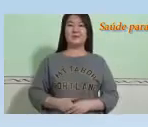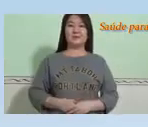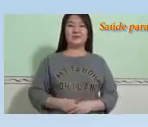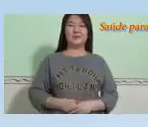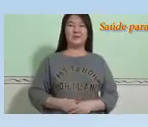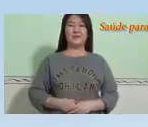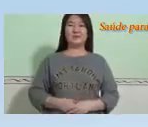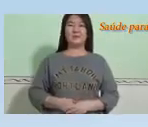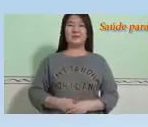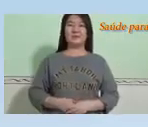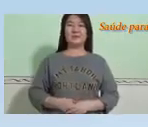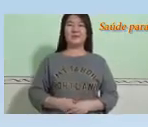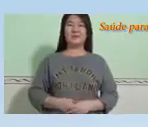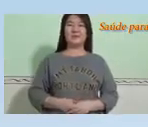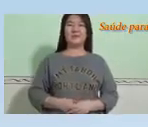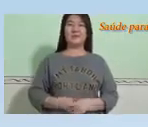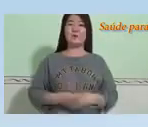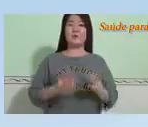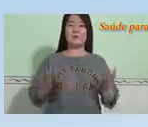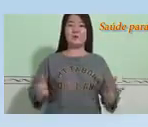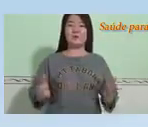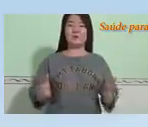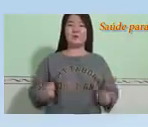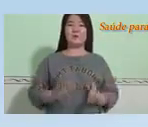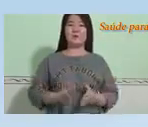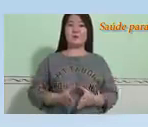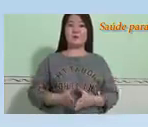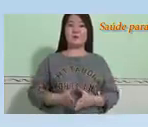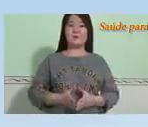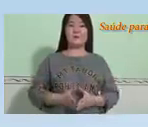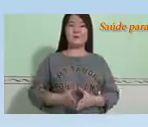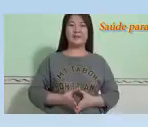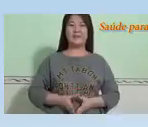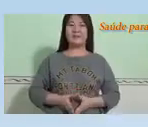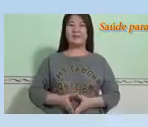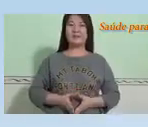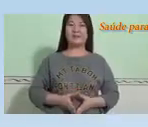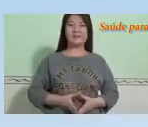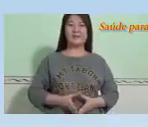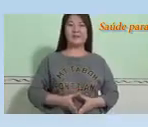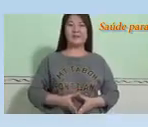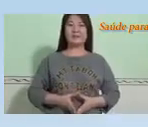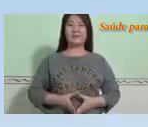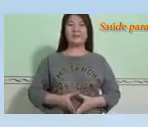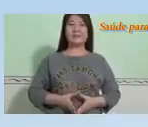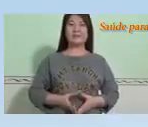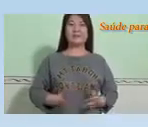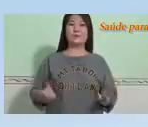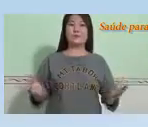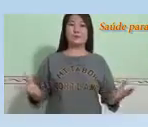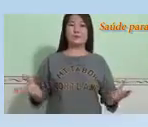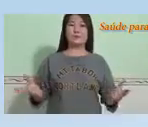O fisioterapeuta deverá ter o cuidado de ajustar as técnicas de acordo com as necessidades da pessoa para atingir